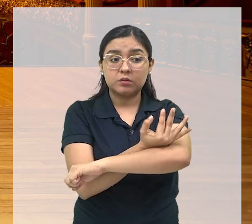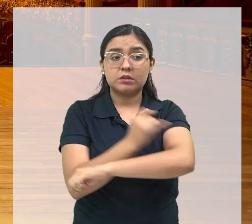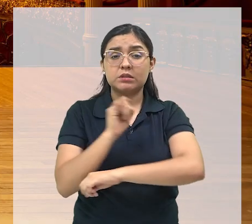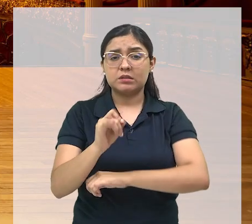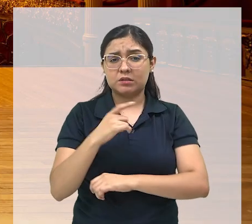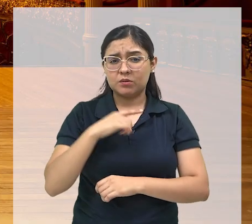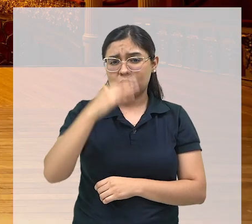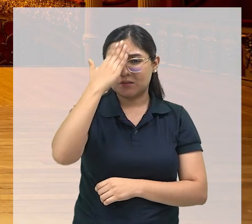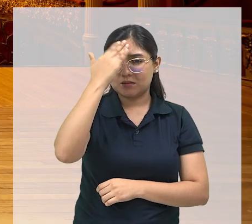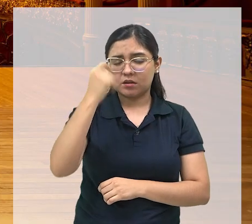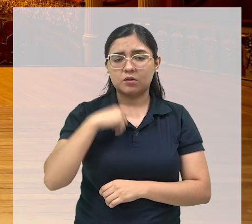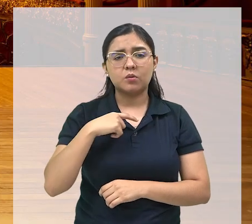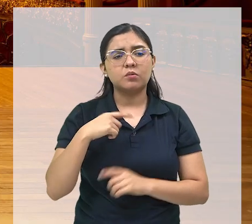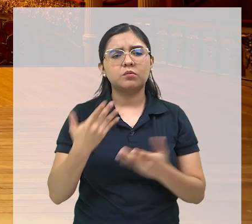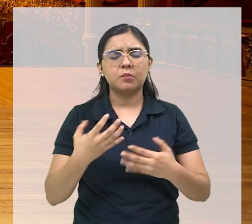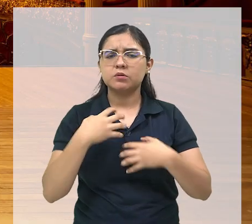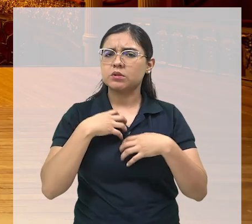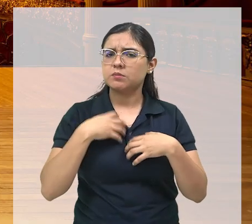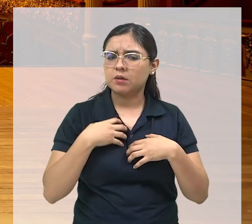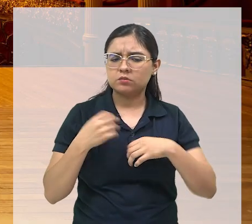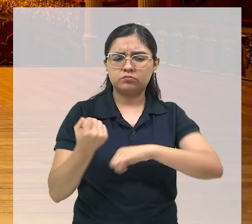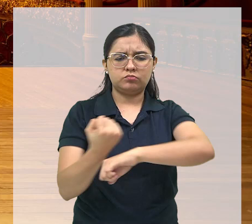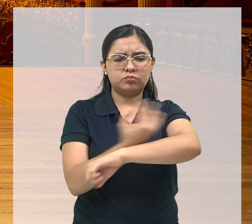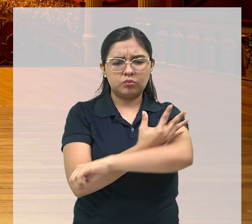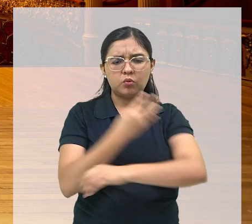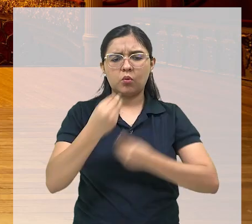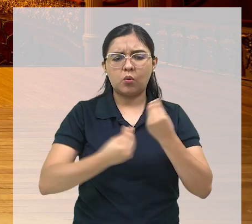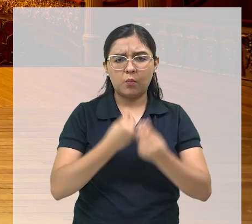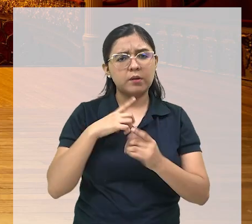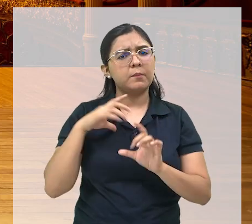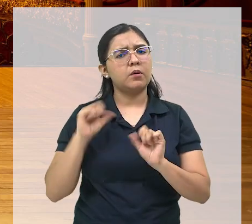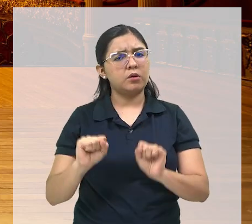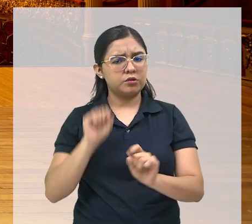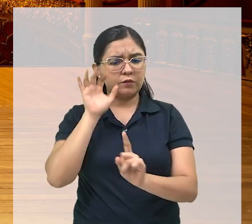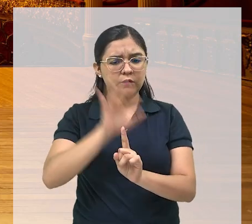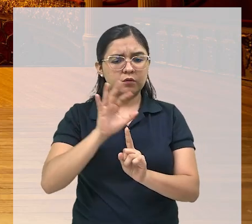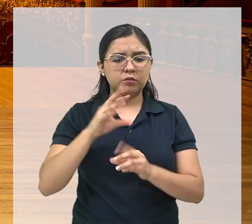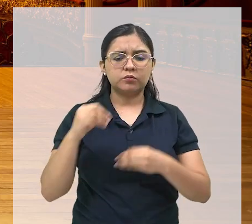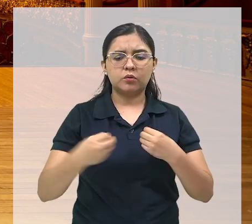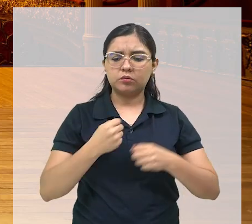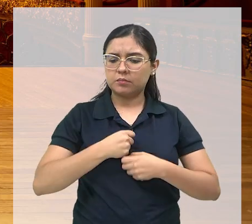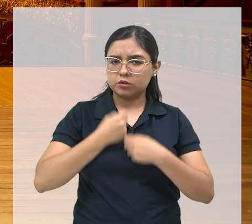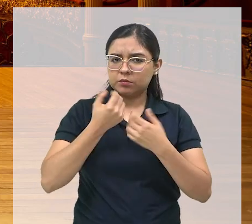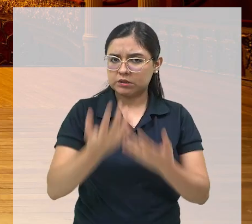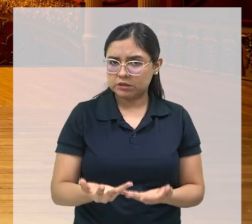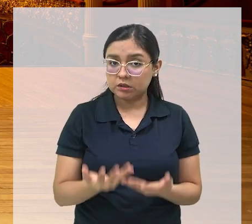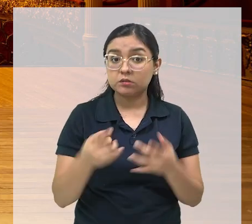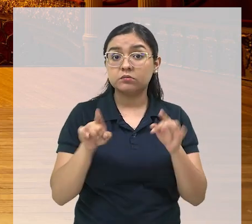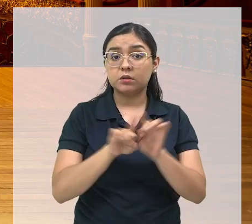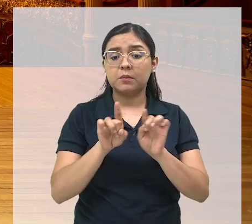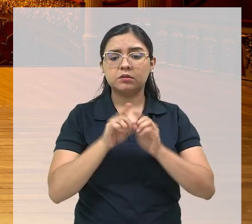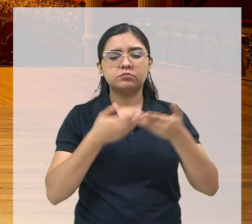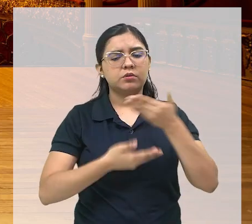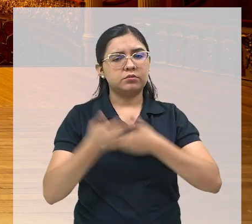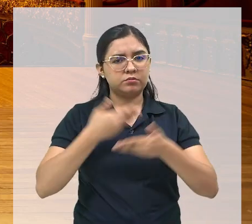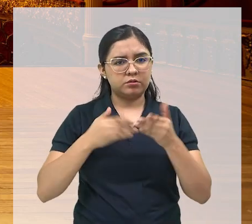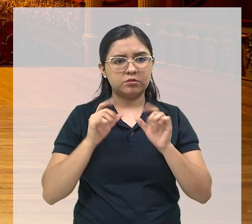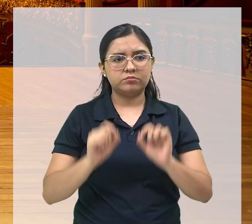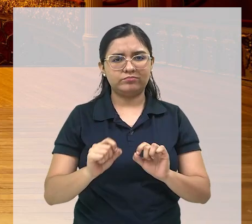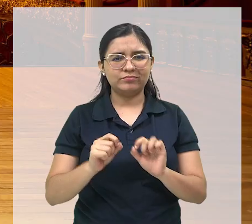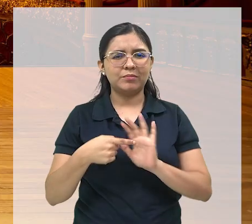eu tenho consciência dos meus sentimentos e como eles interferem na forma como eu estou ali interagindo,